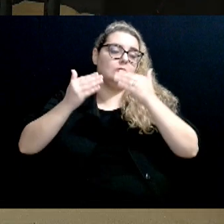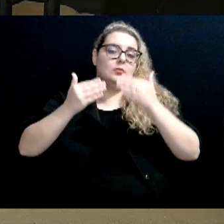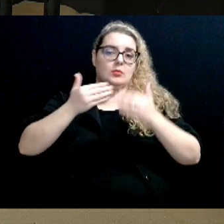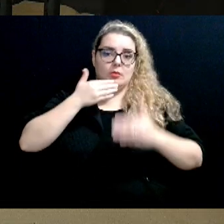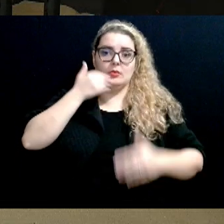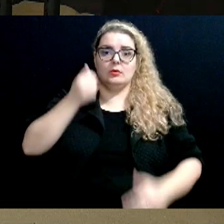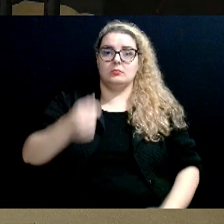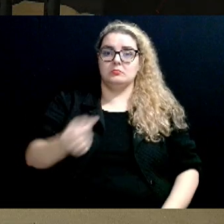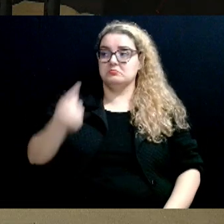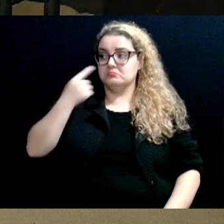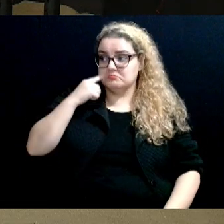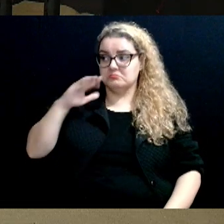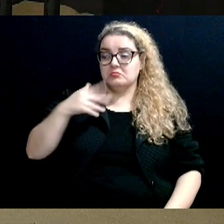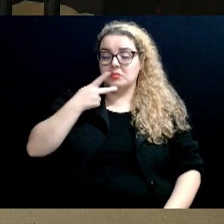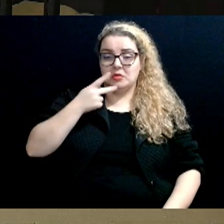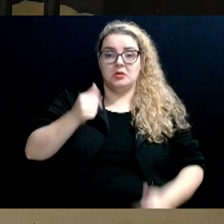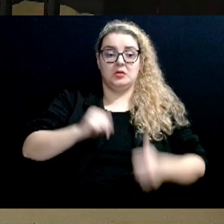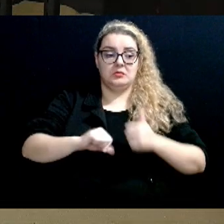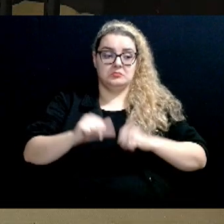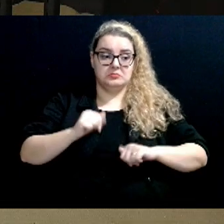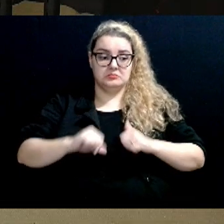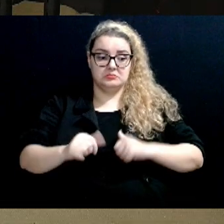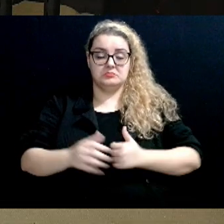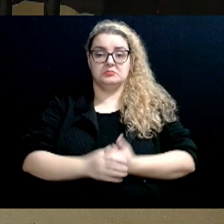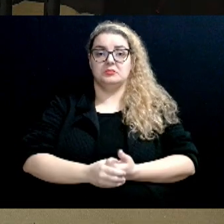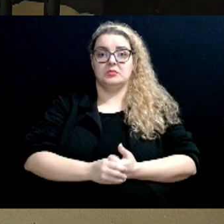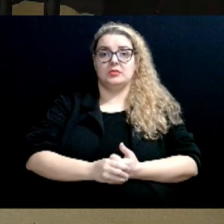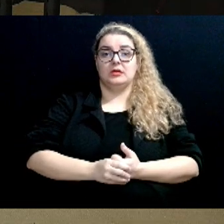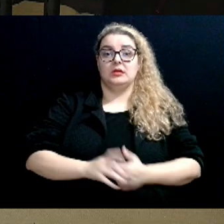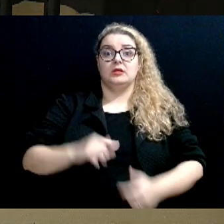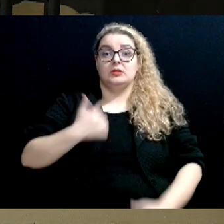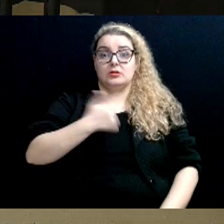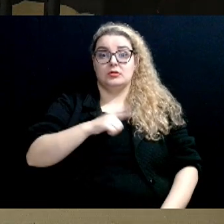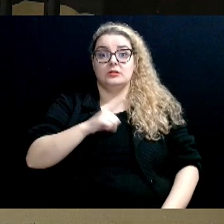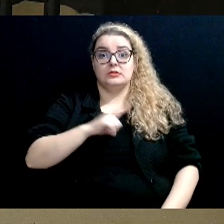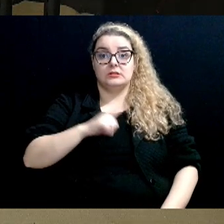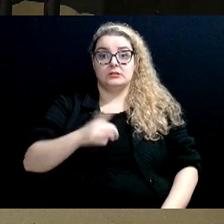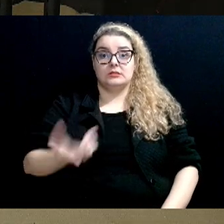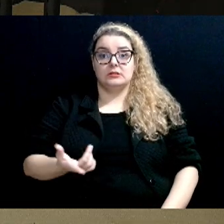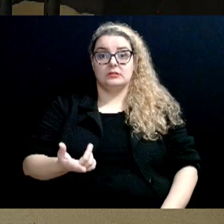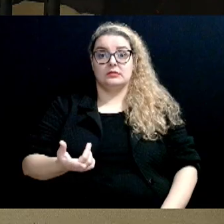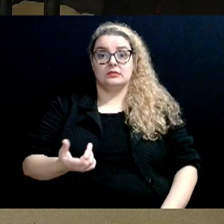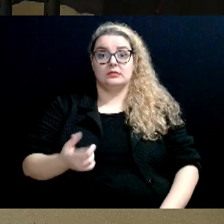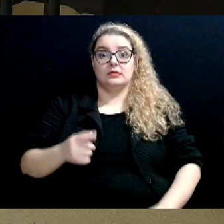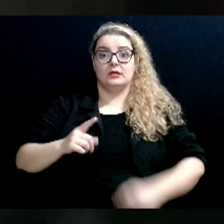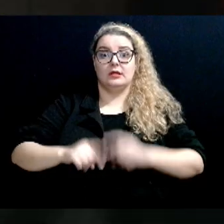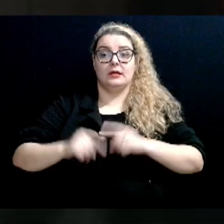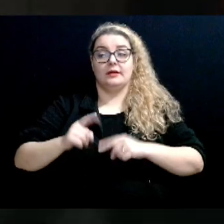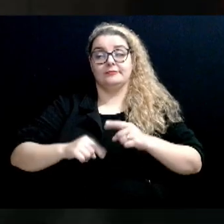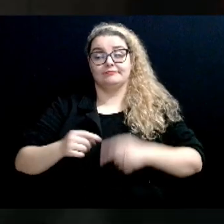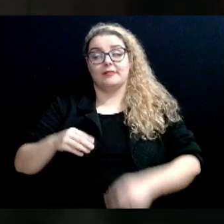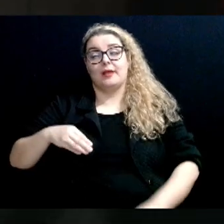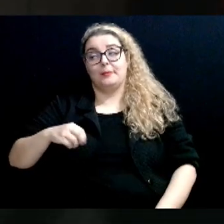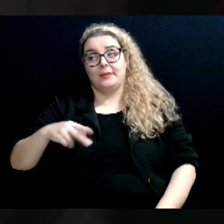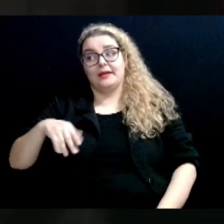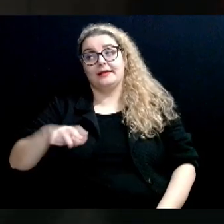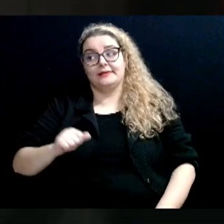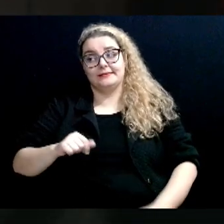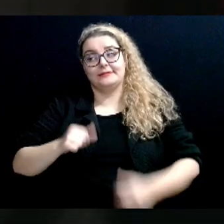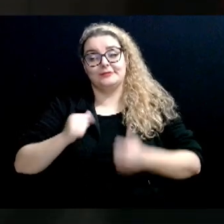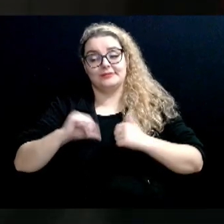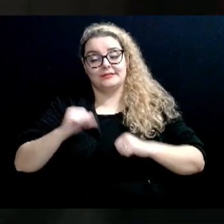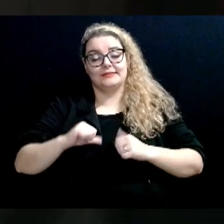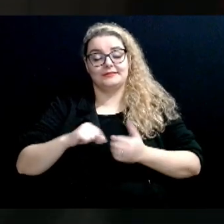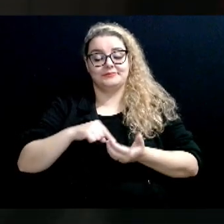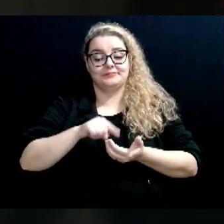em ansiedade, a gente tem na palma da mão a máquina de ansiedade. Se a gente for parar para analisar esses